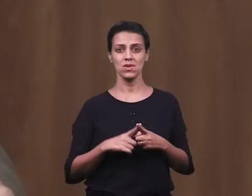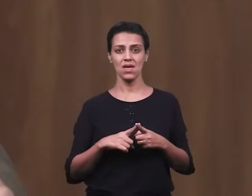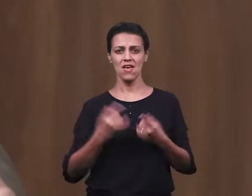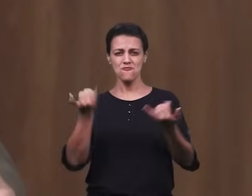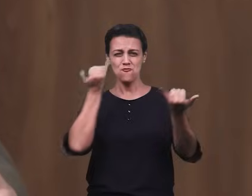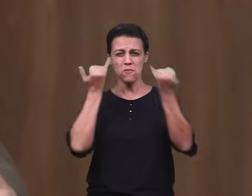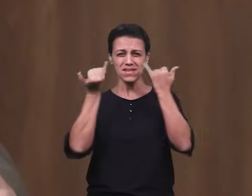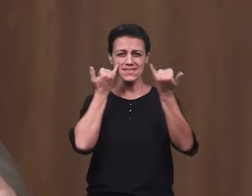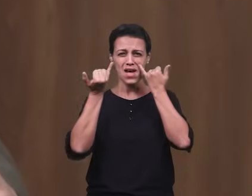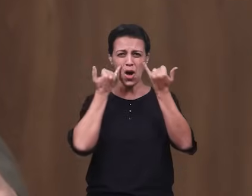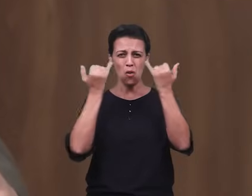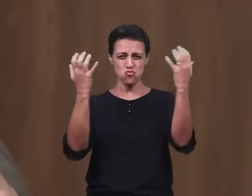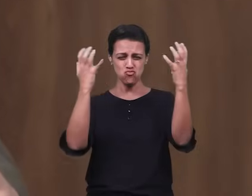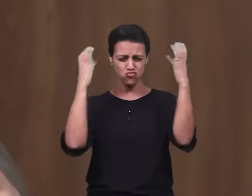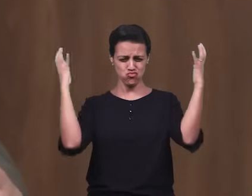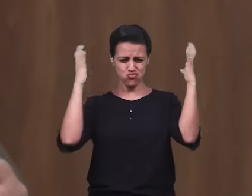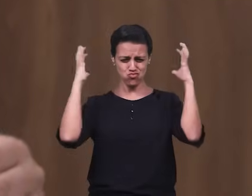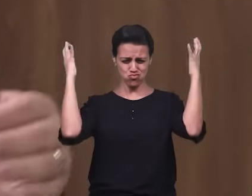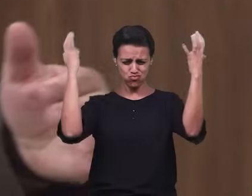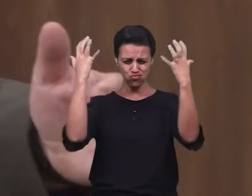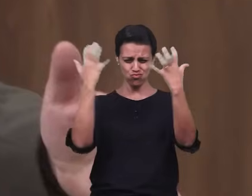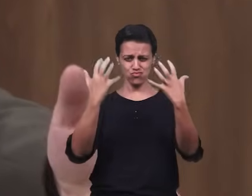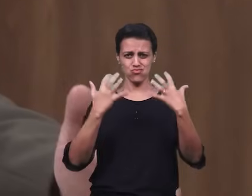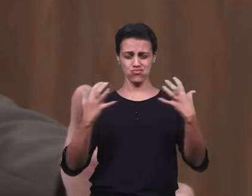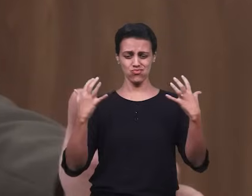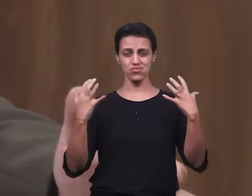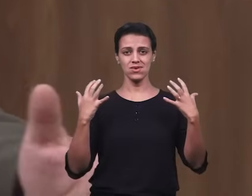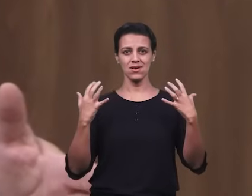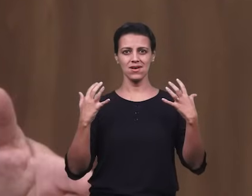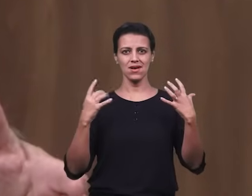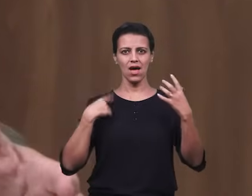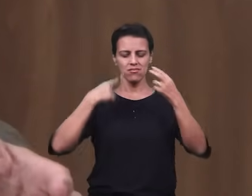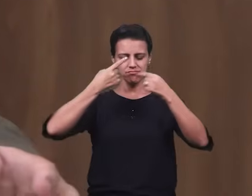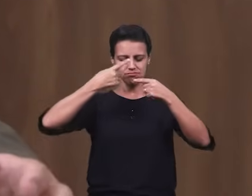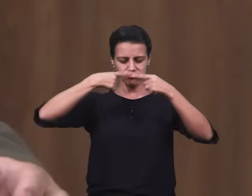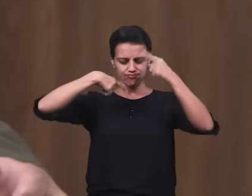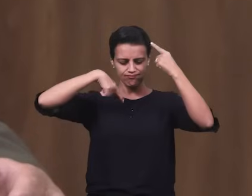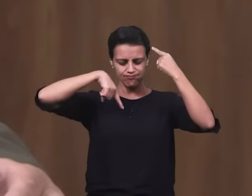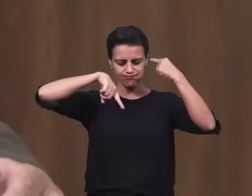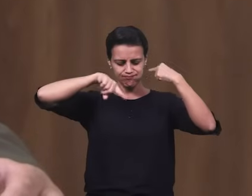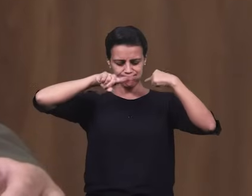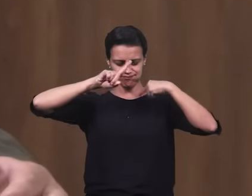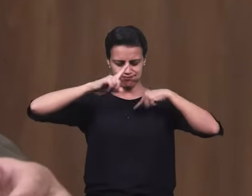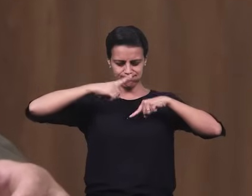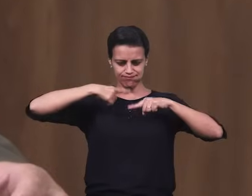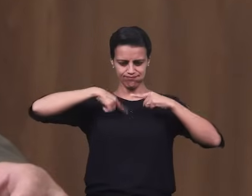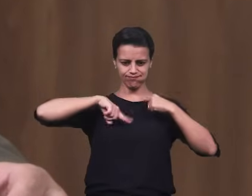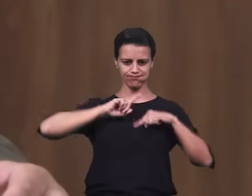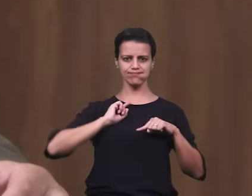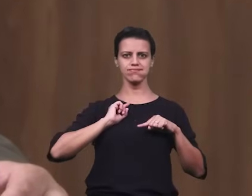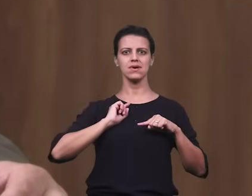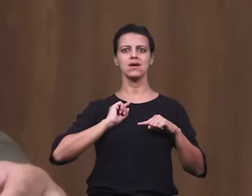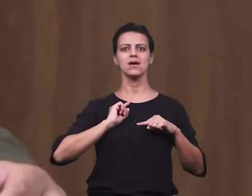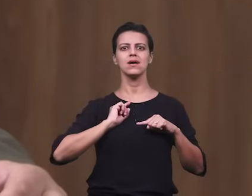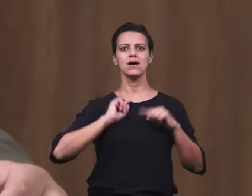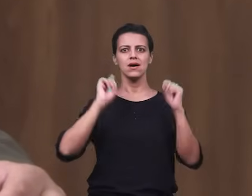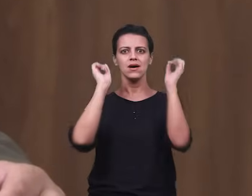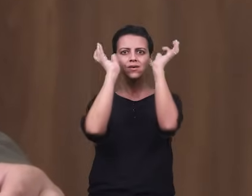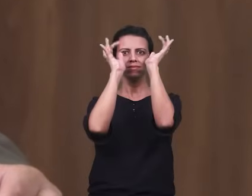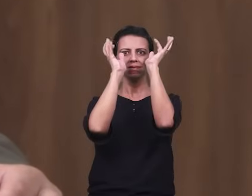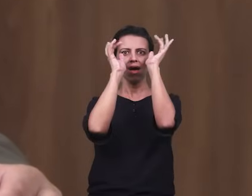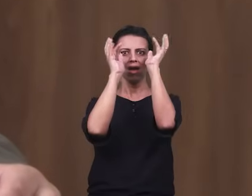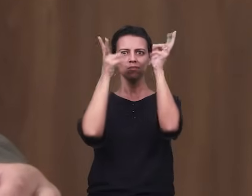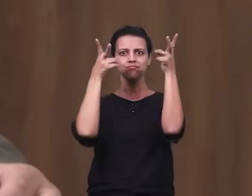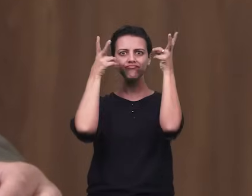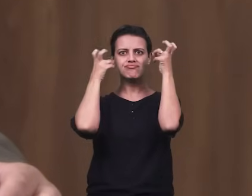informação, ele vai comutar, que é transformar o dado que eu recebi de um jeito para um dado que eu vou entender. No caso do cérebro, ele vai